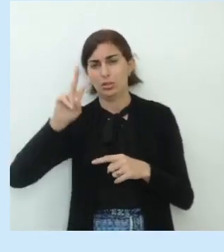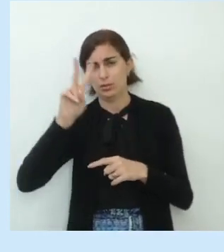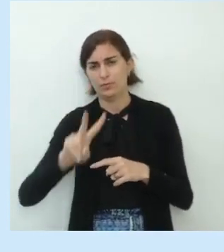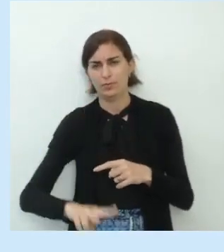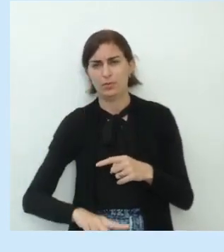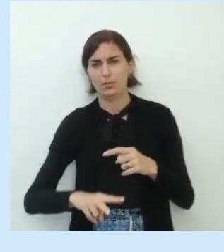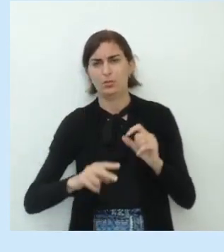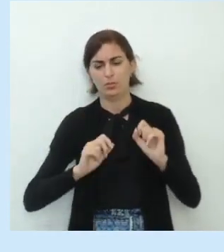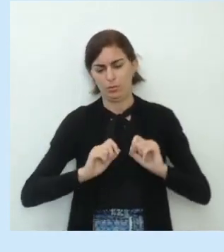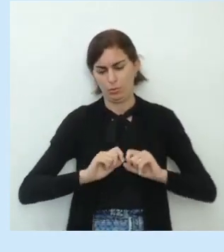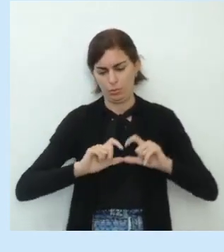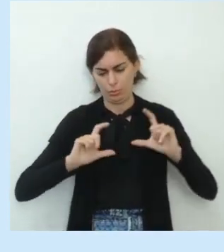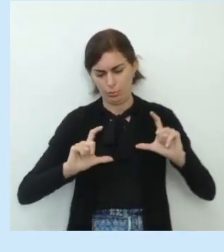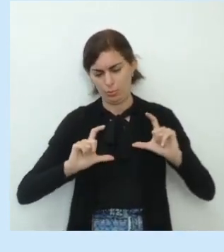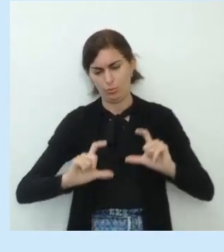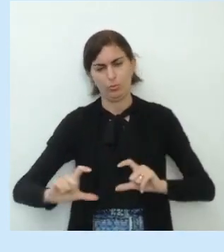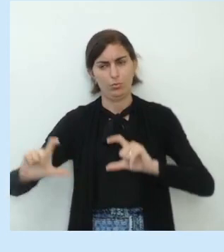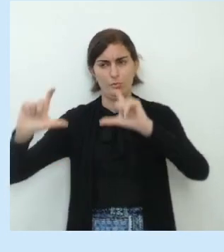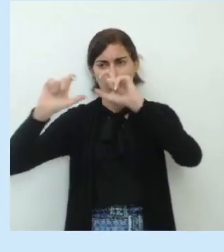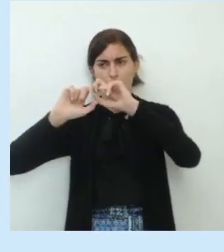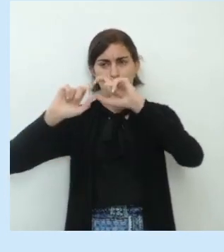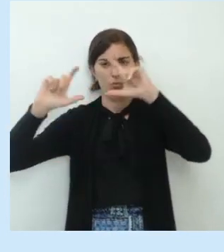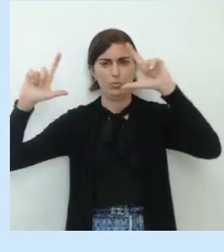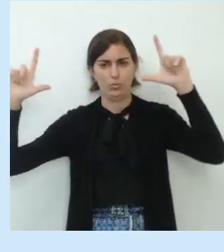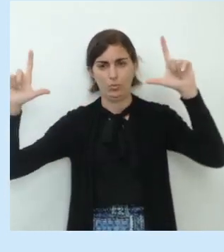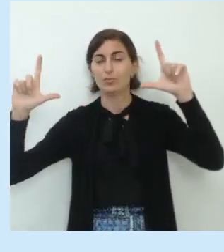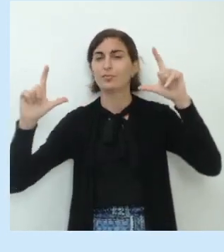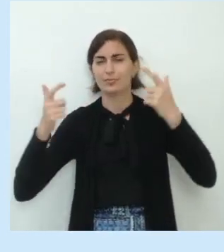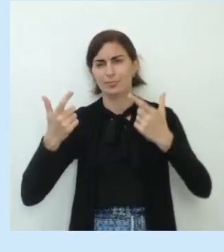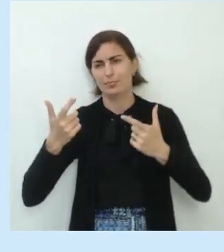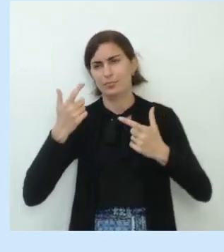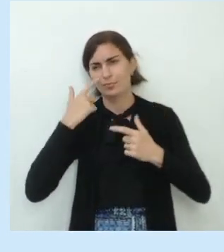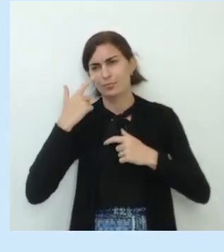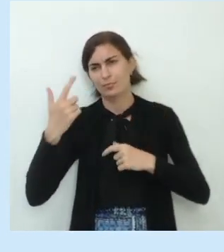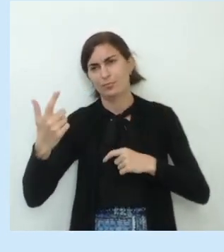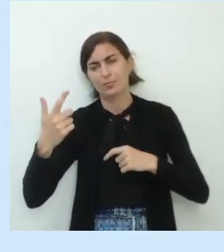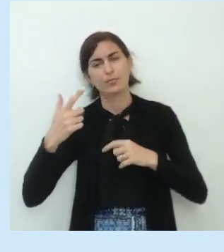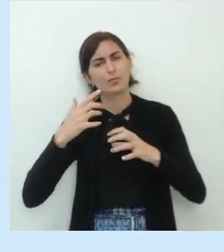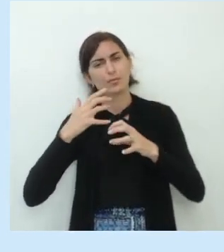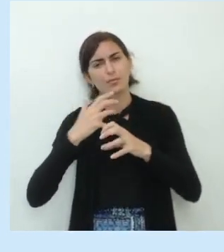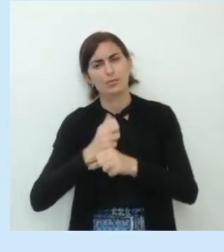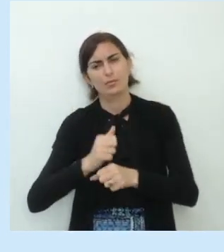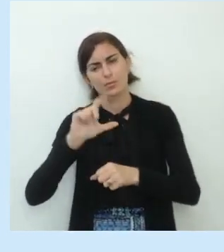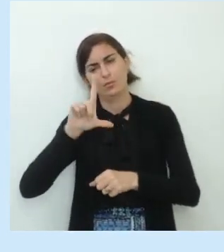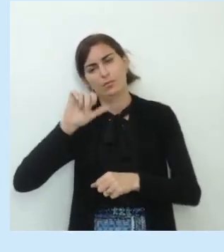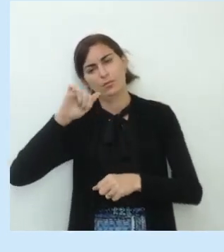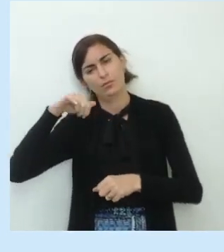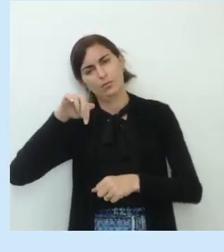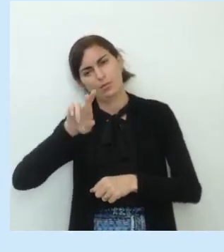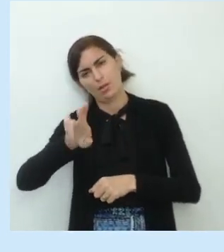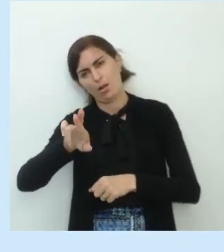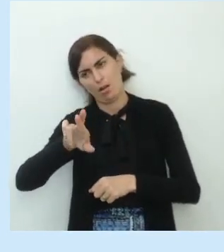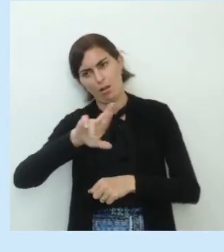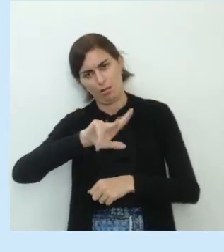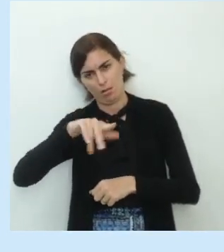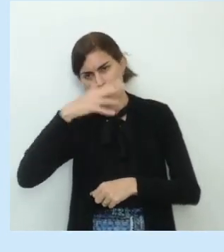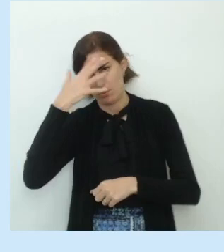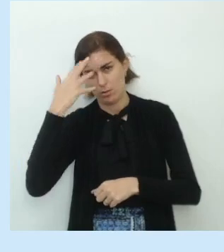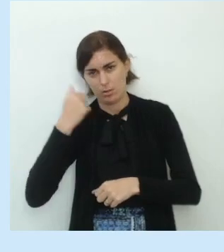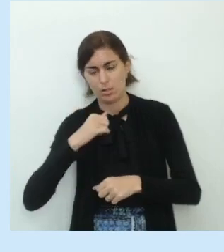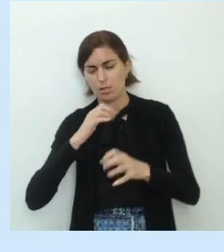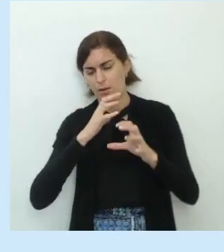medida do primeiro trapézio. Mas isso em relação à medida linear. Não esquece, se a